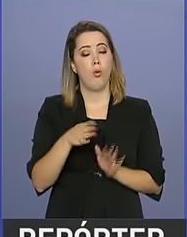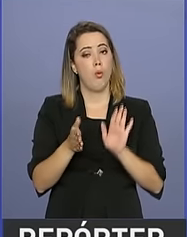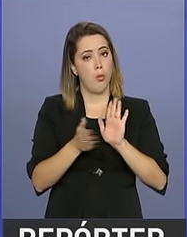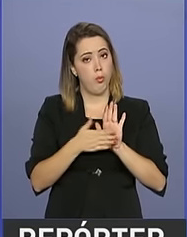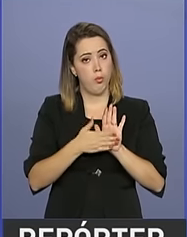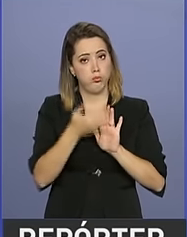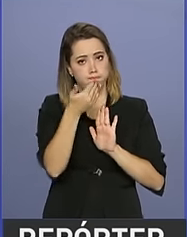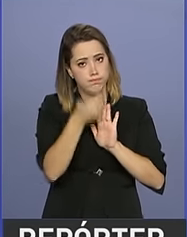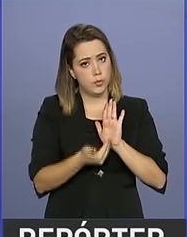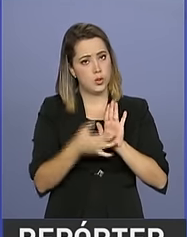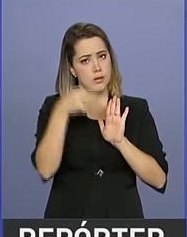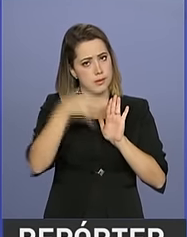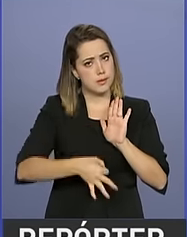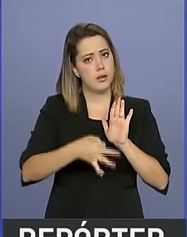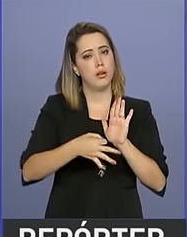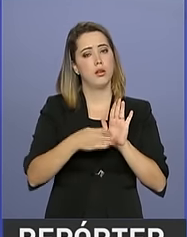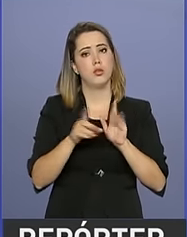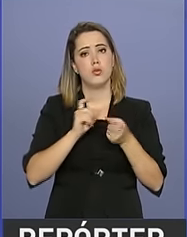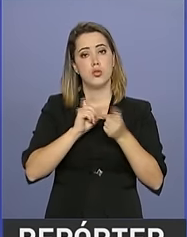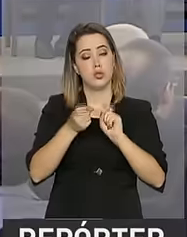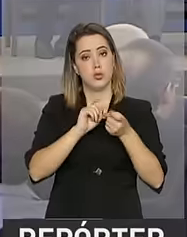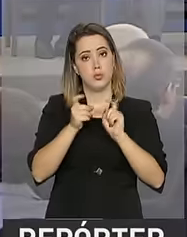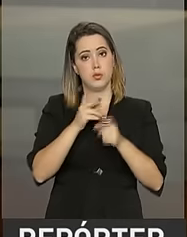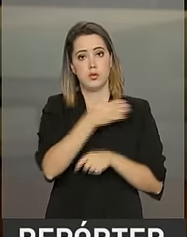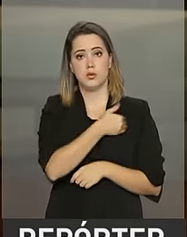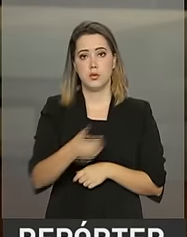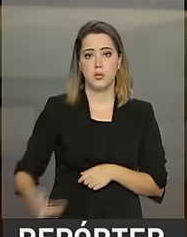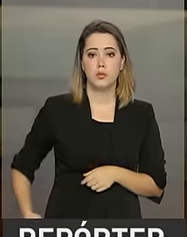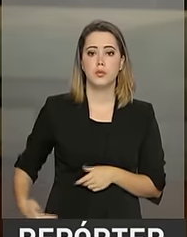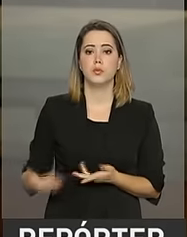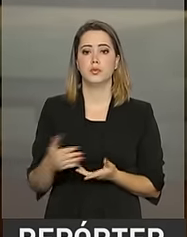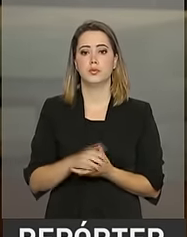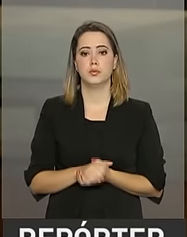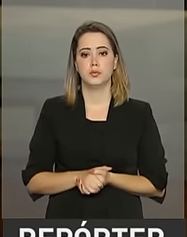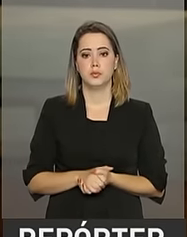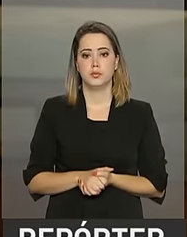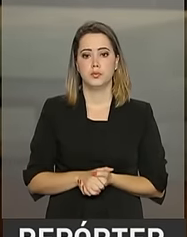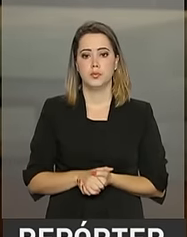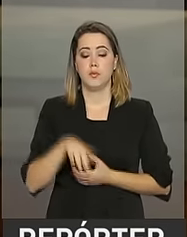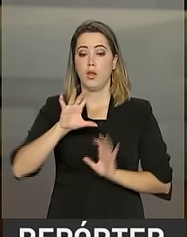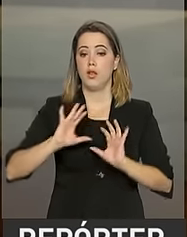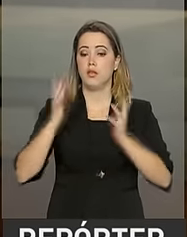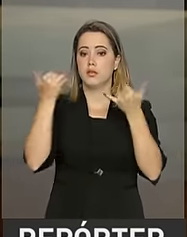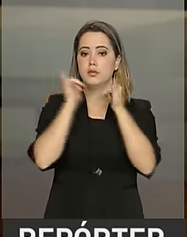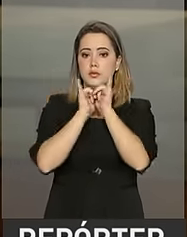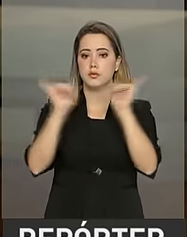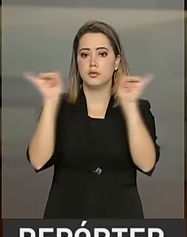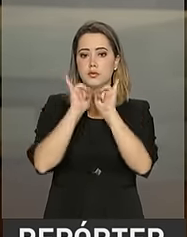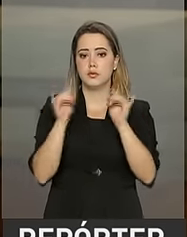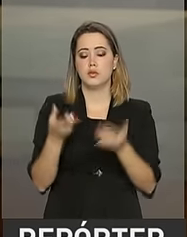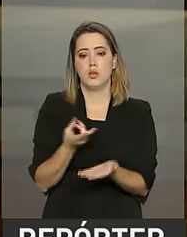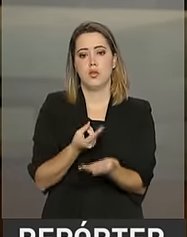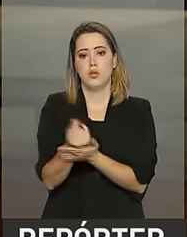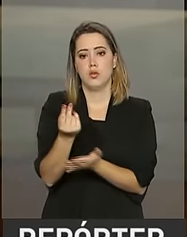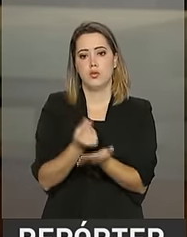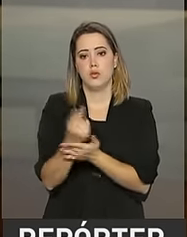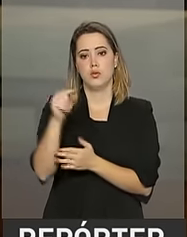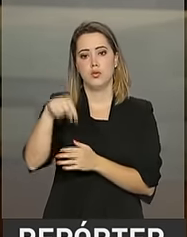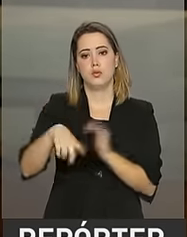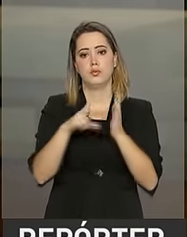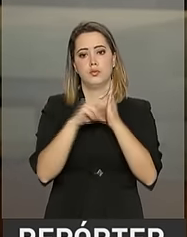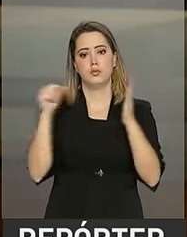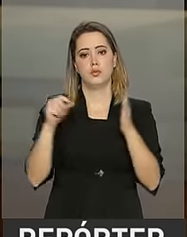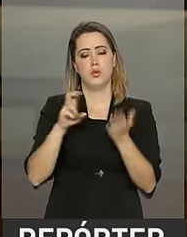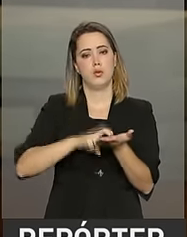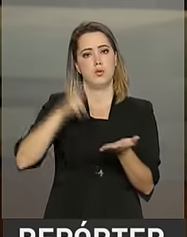gestão pública que enfatize o pacto federativo na cerimônia de anúncio desses recursos aqui no Palácio do Planalto